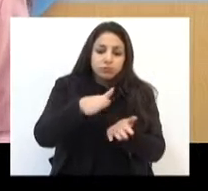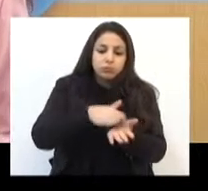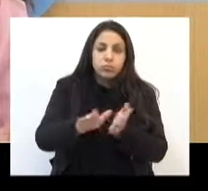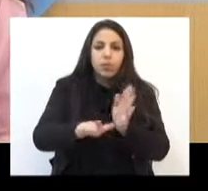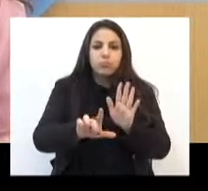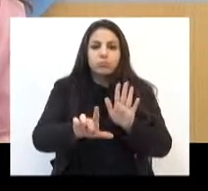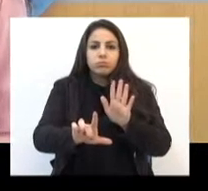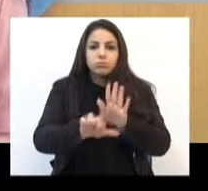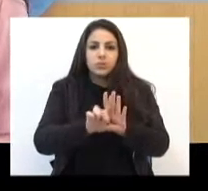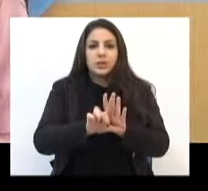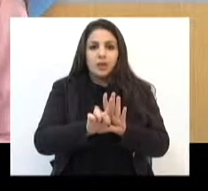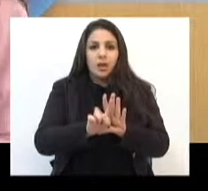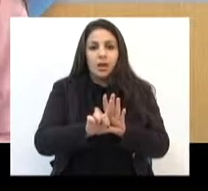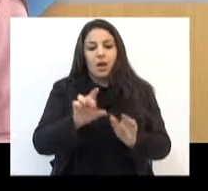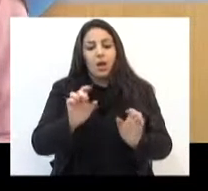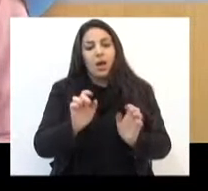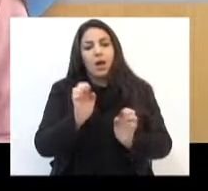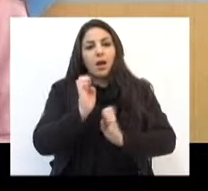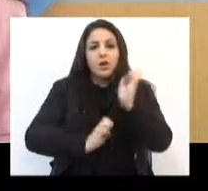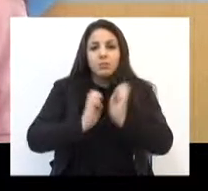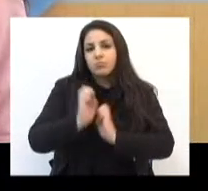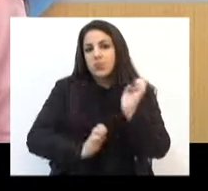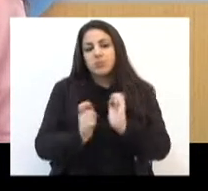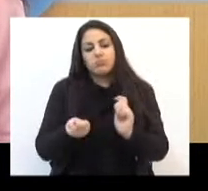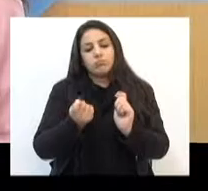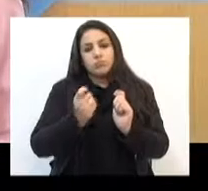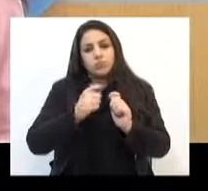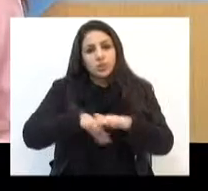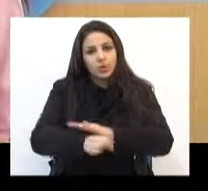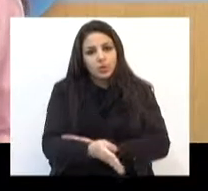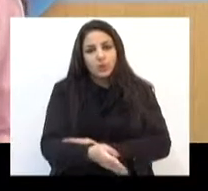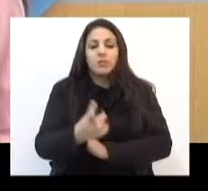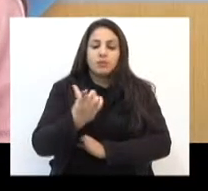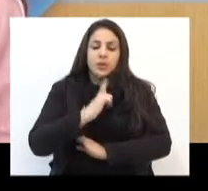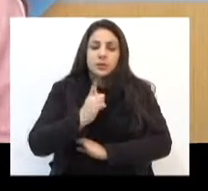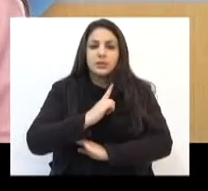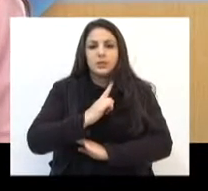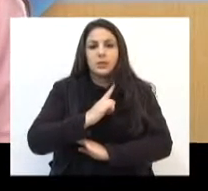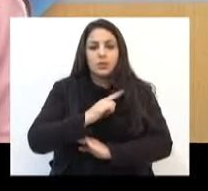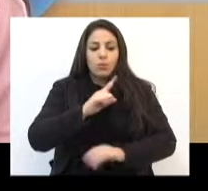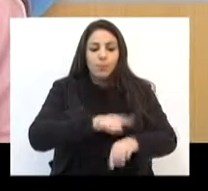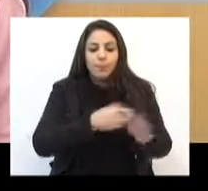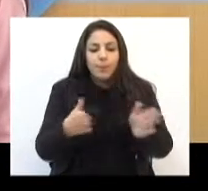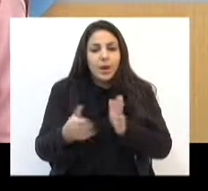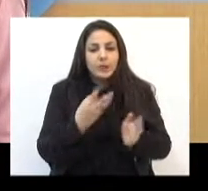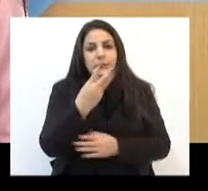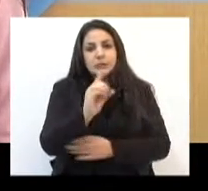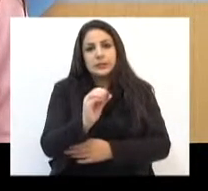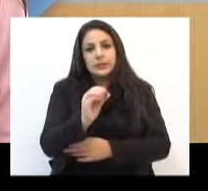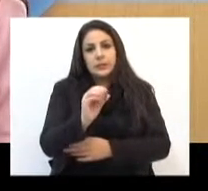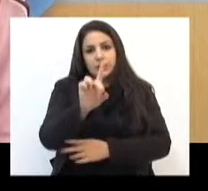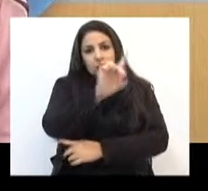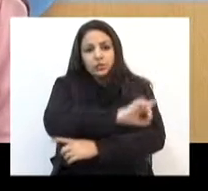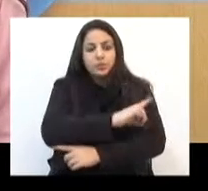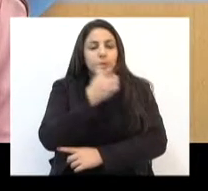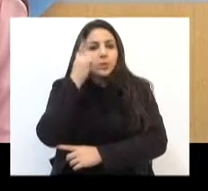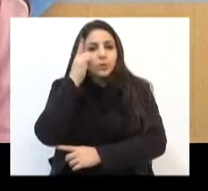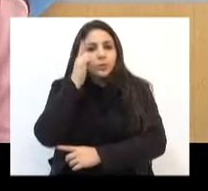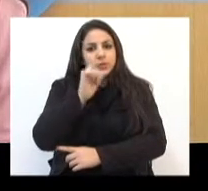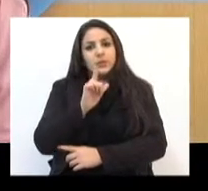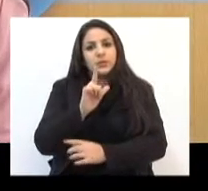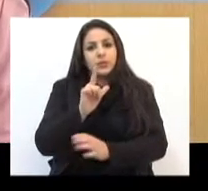de purificação e esse material vira sabonete, shampoo ou biodiesel. O telefone